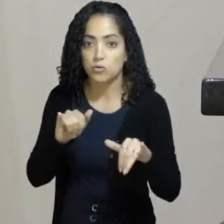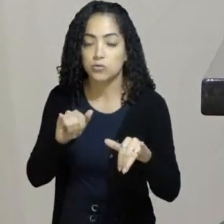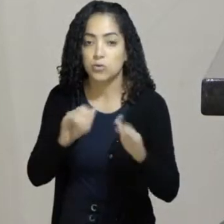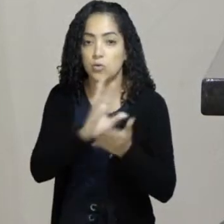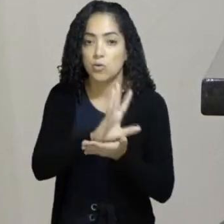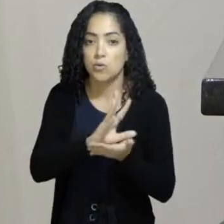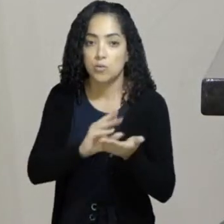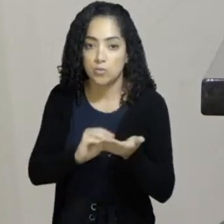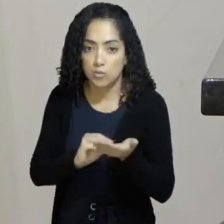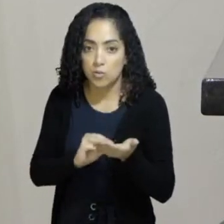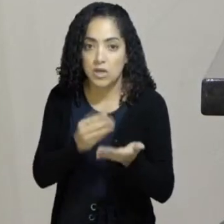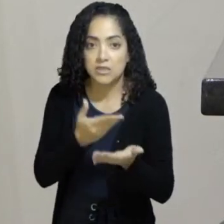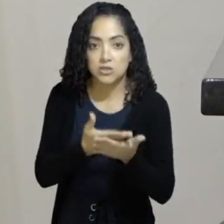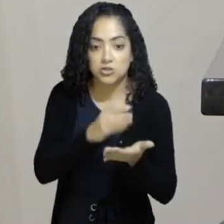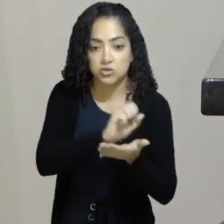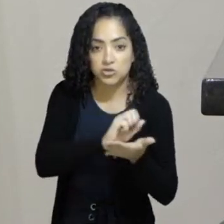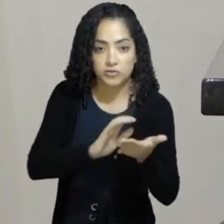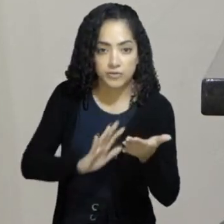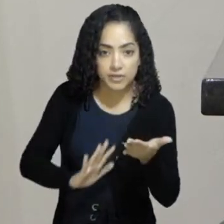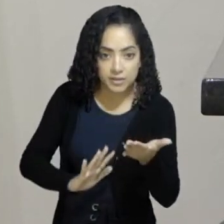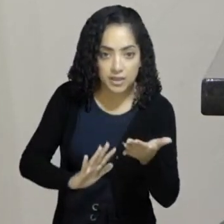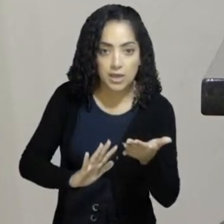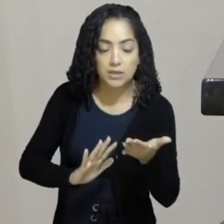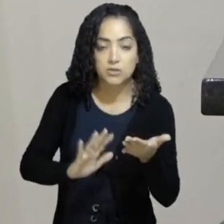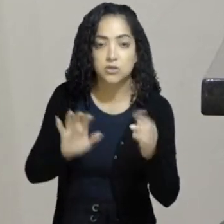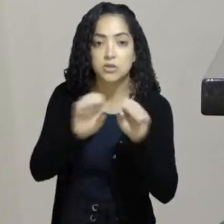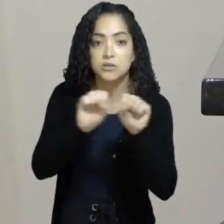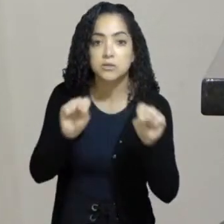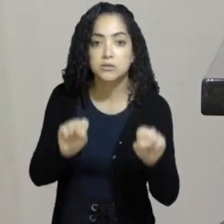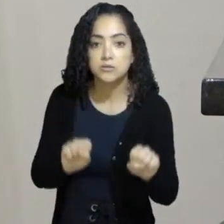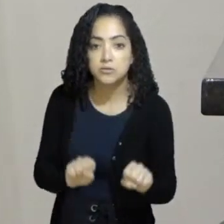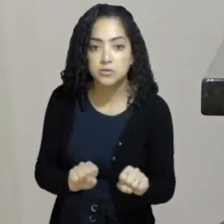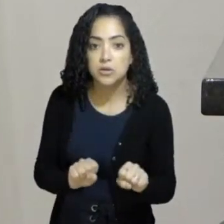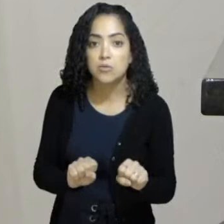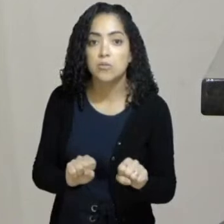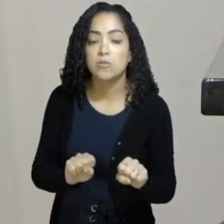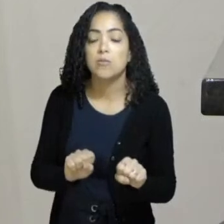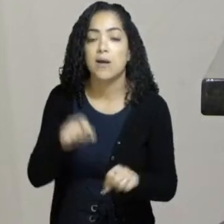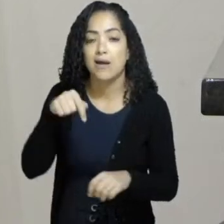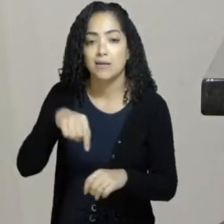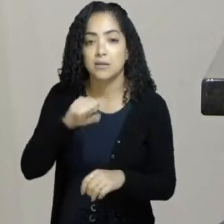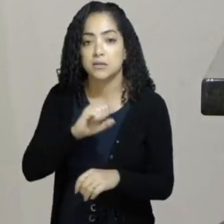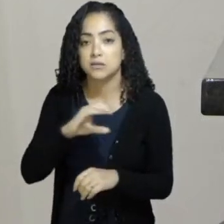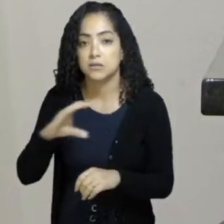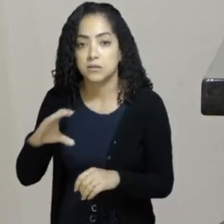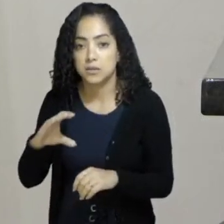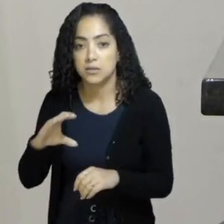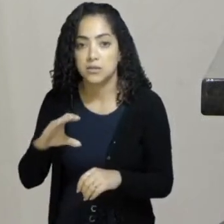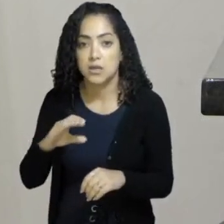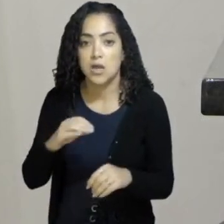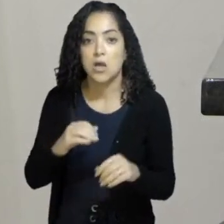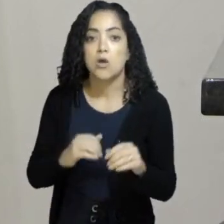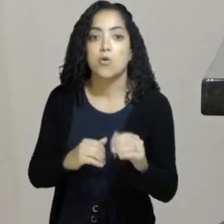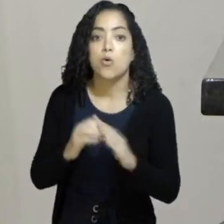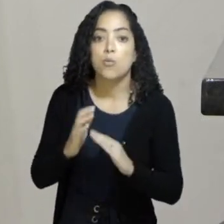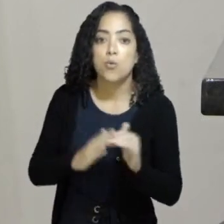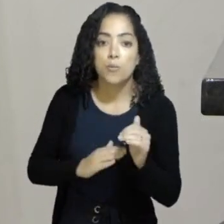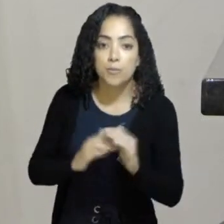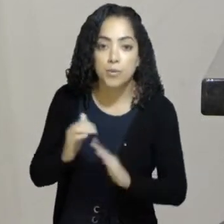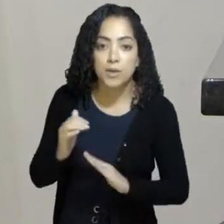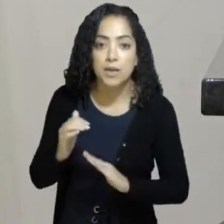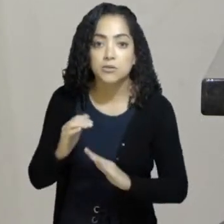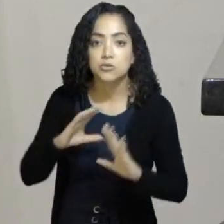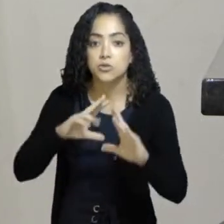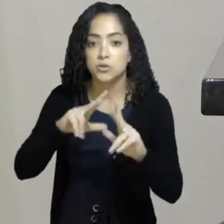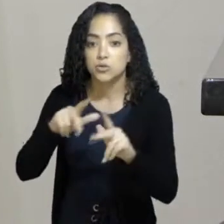de atividade laboral e A sistemática do fundo rotativo de Santa Catarina como prática ser adotada em